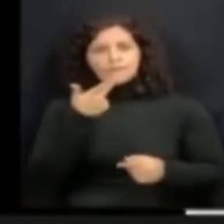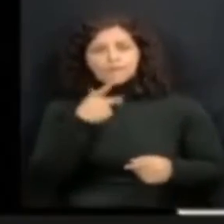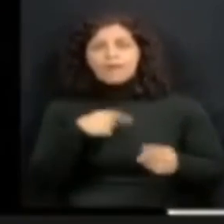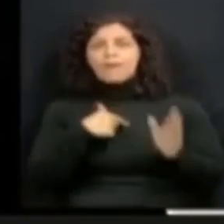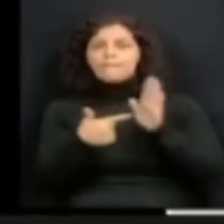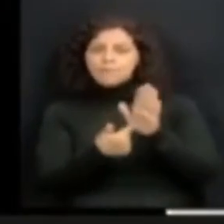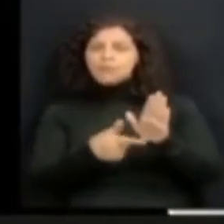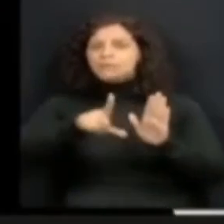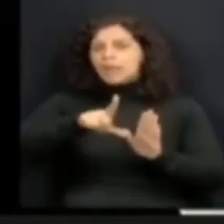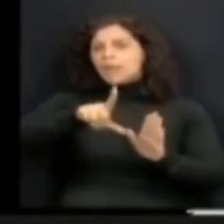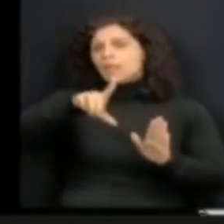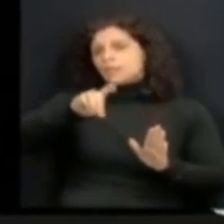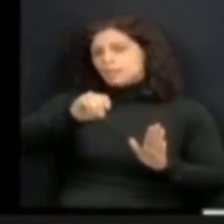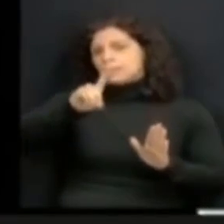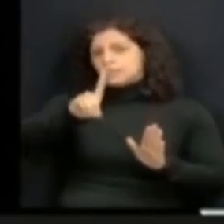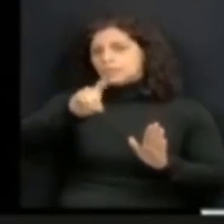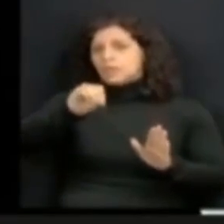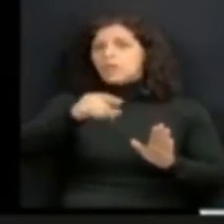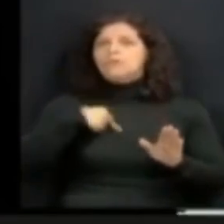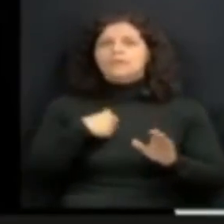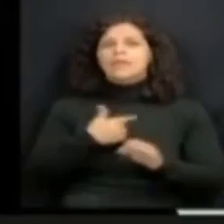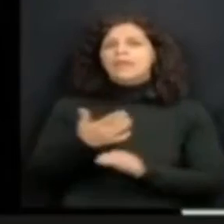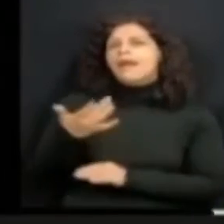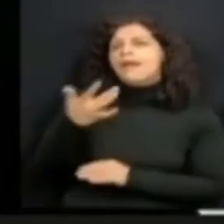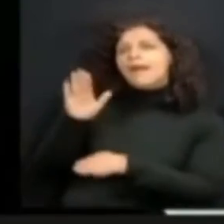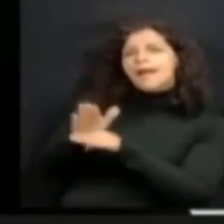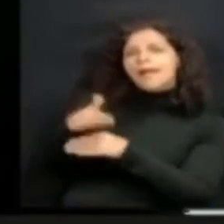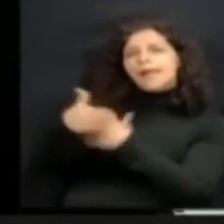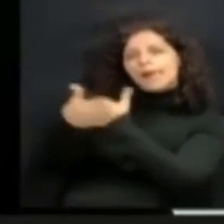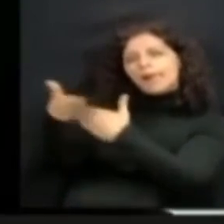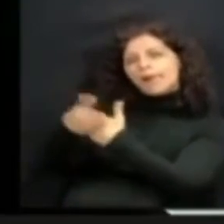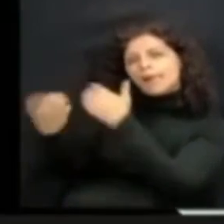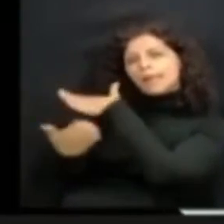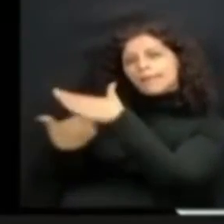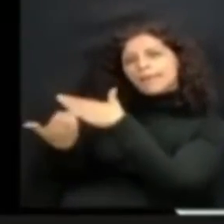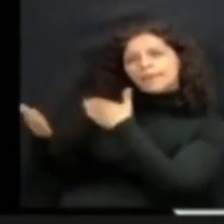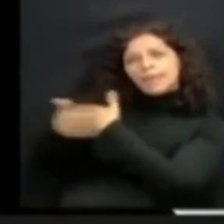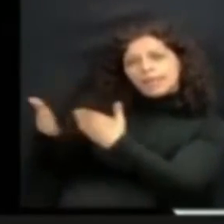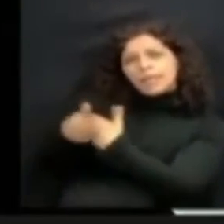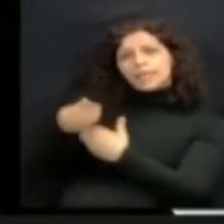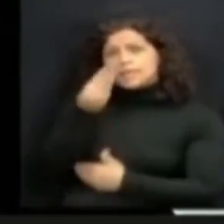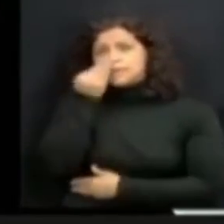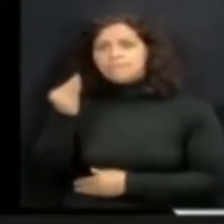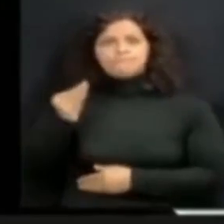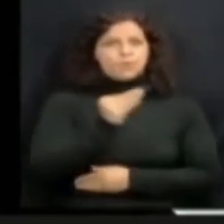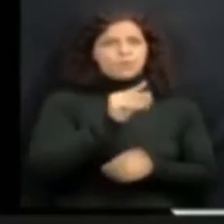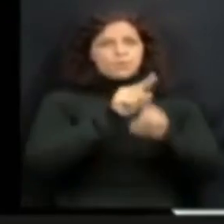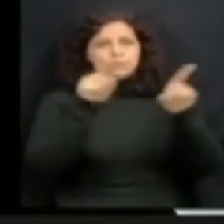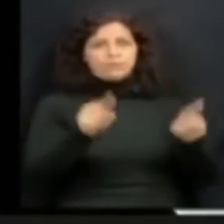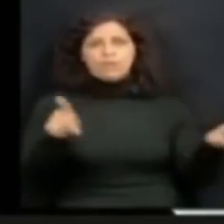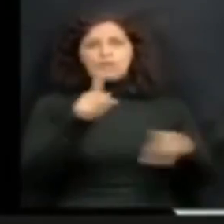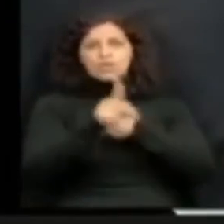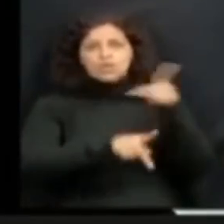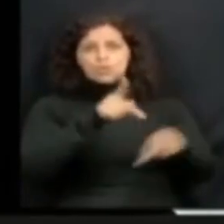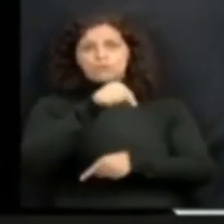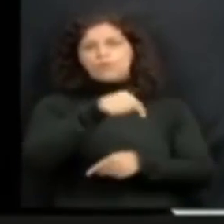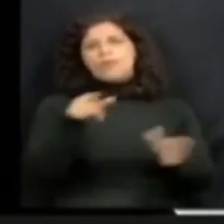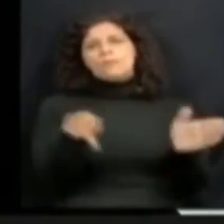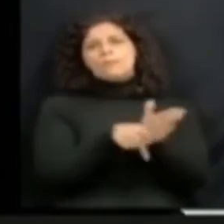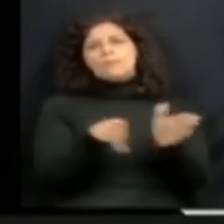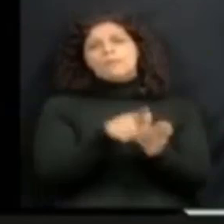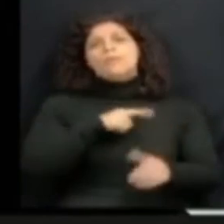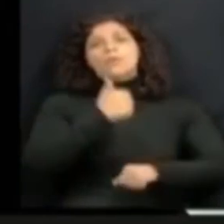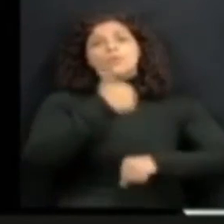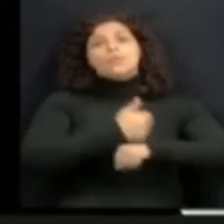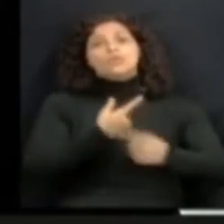uma LDO que privilegie o grande capital e deixe de fora o povo, o dono do dinheiro, que